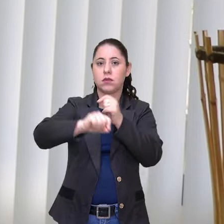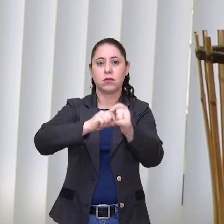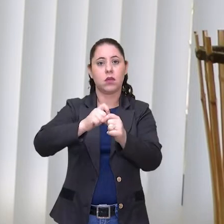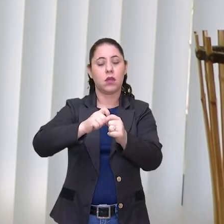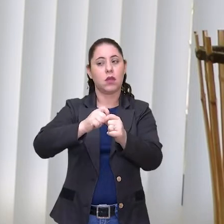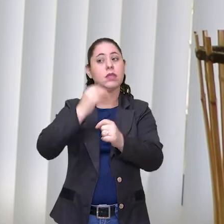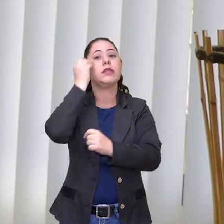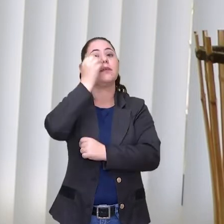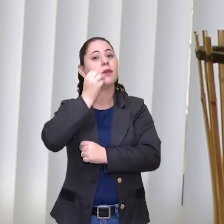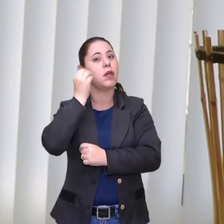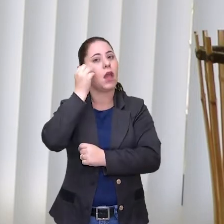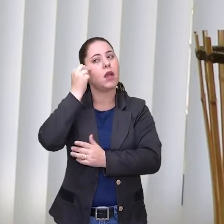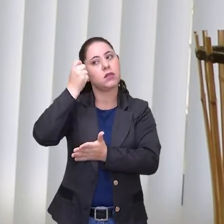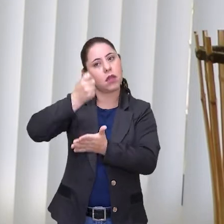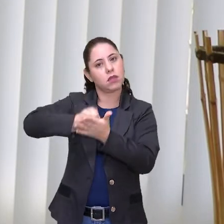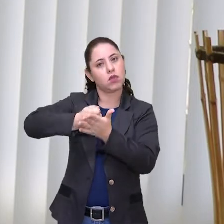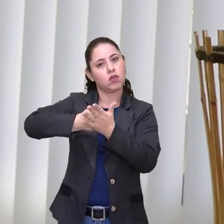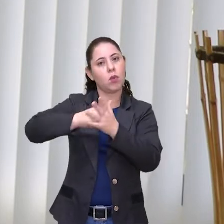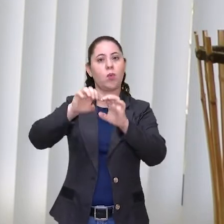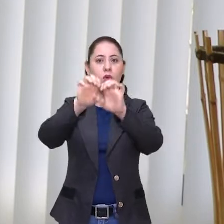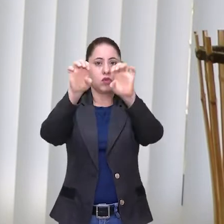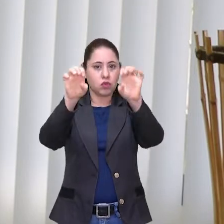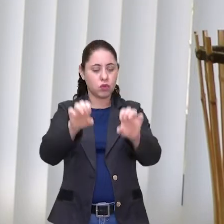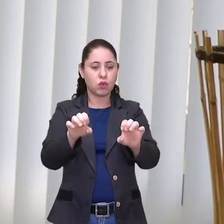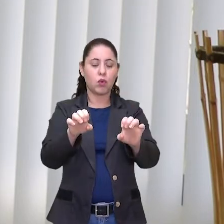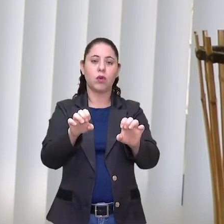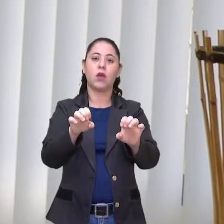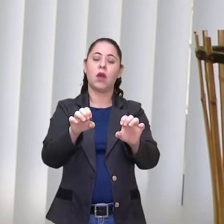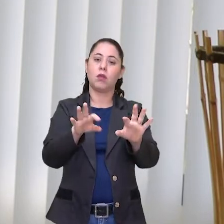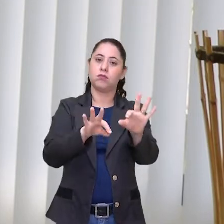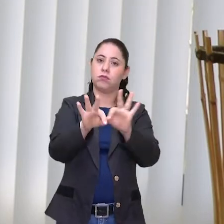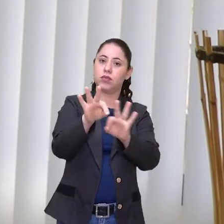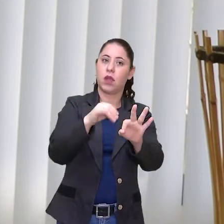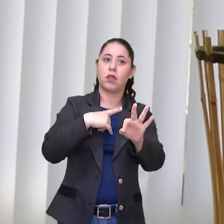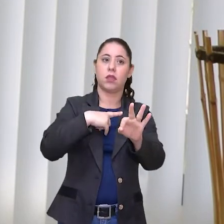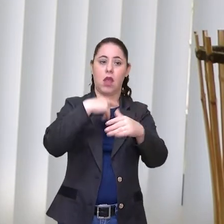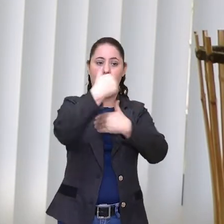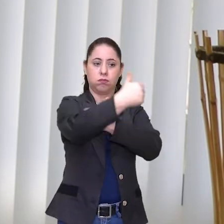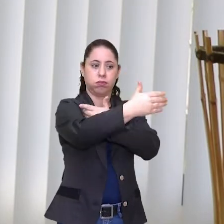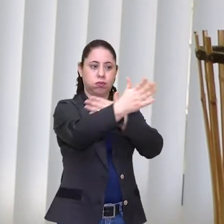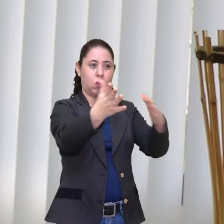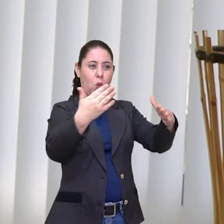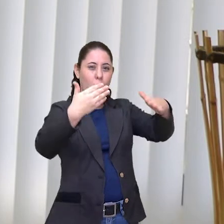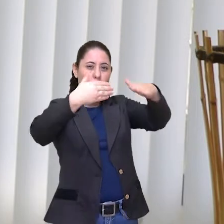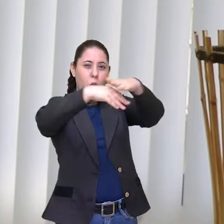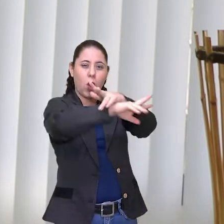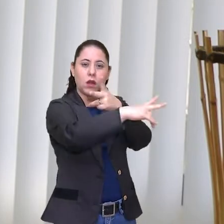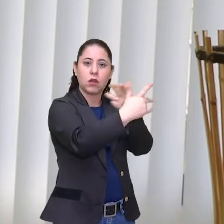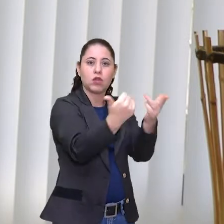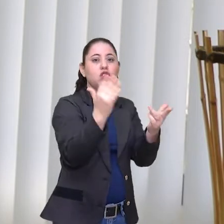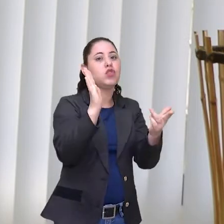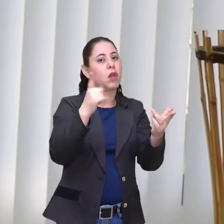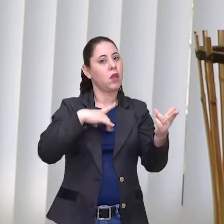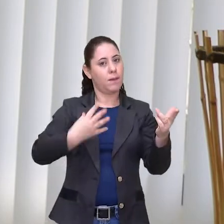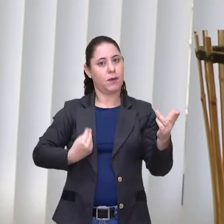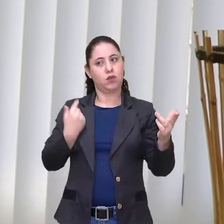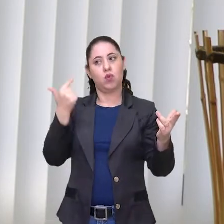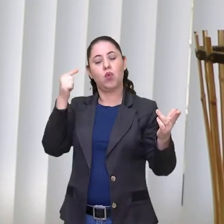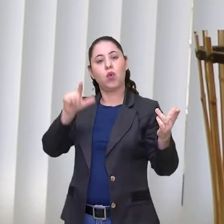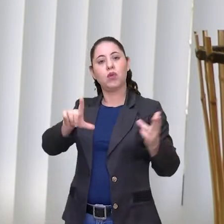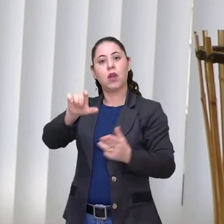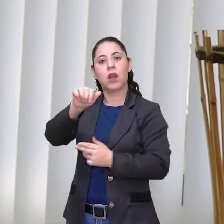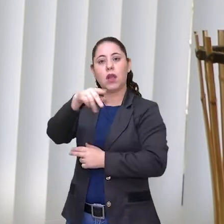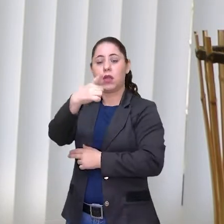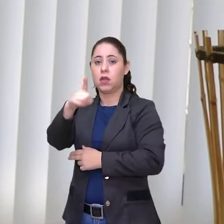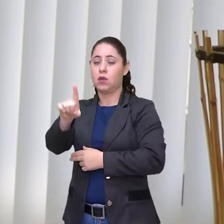dos quais são exigidas experiência, toda uma estrutura física, que tenha depósito, que já tenha atuado em outros